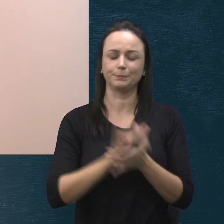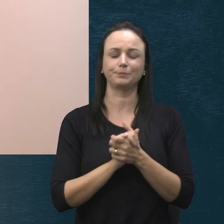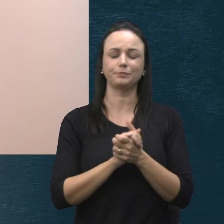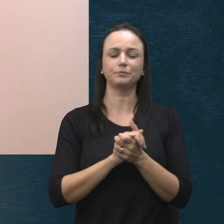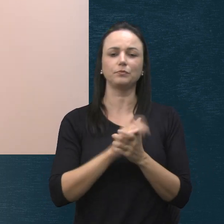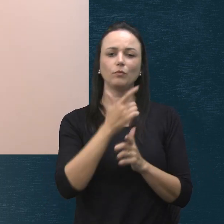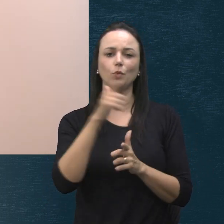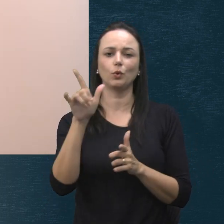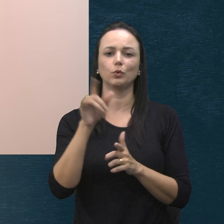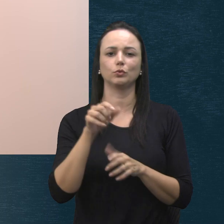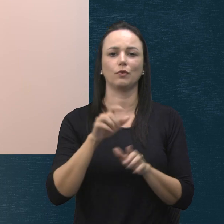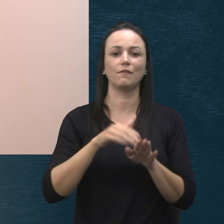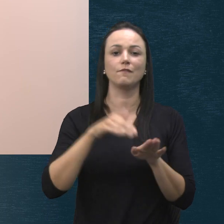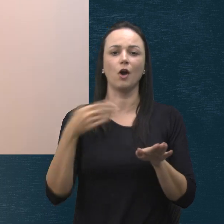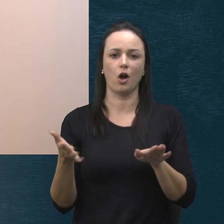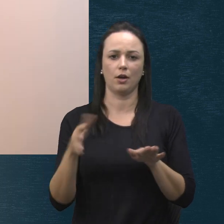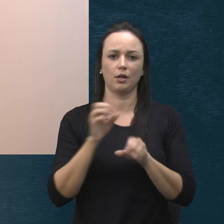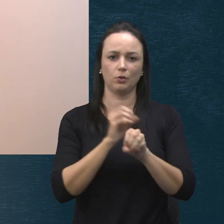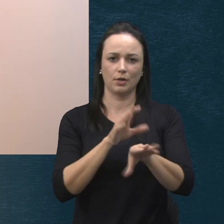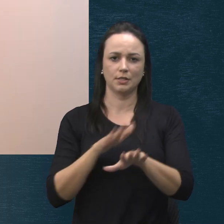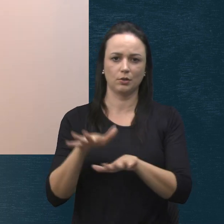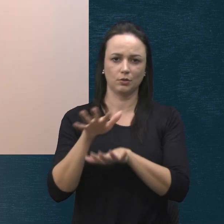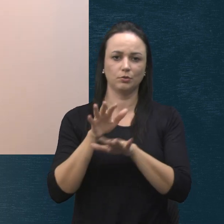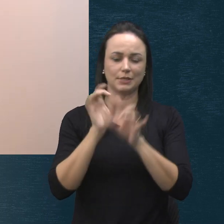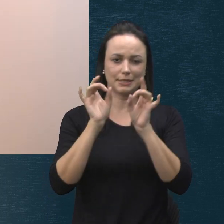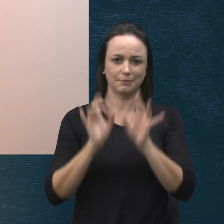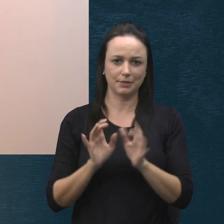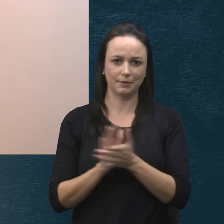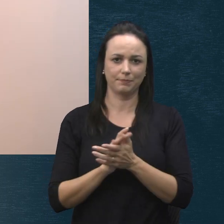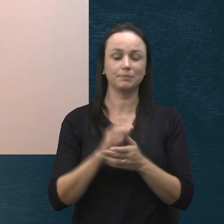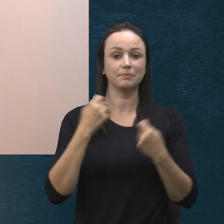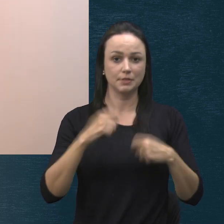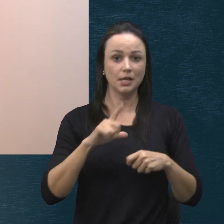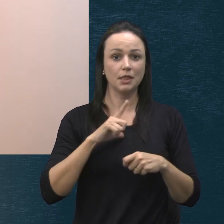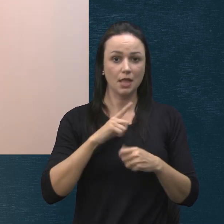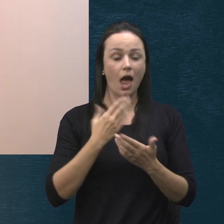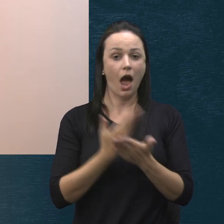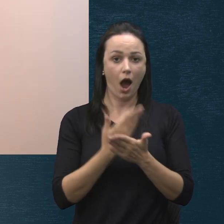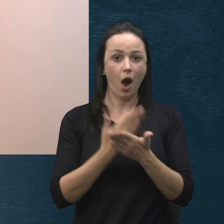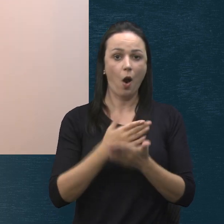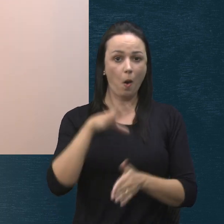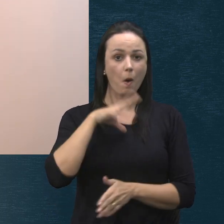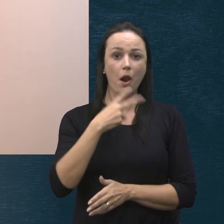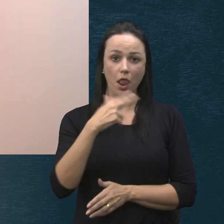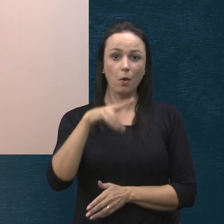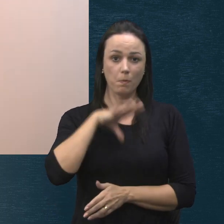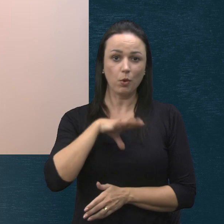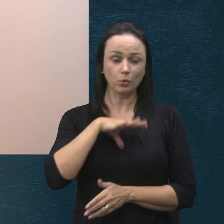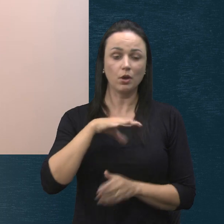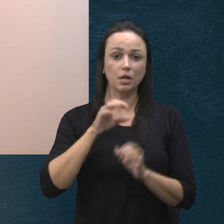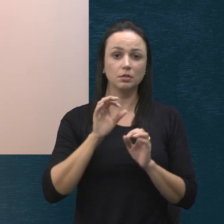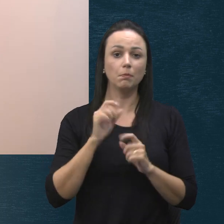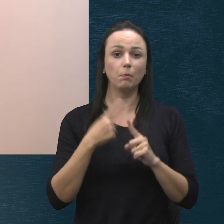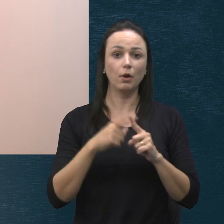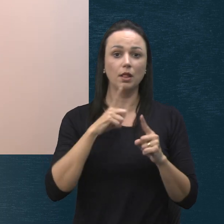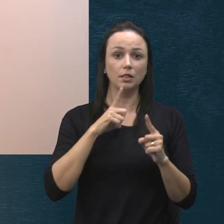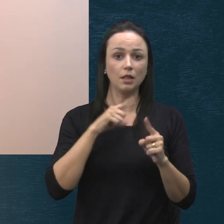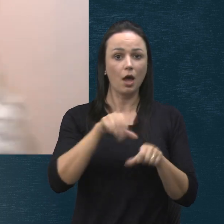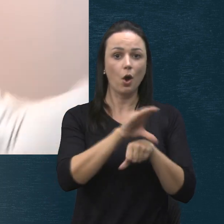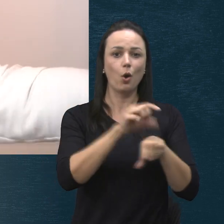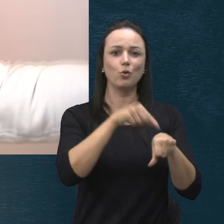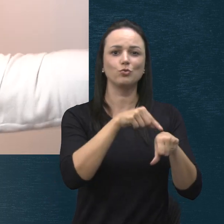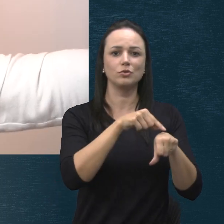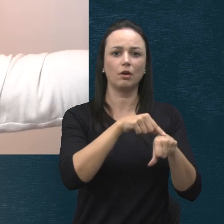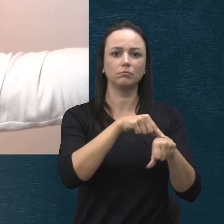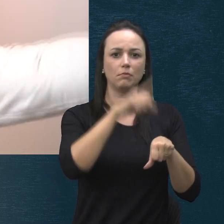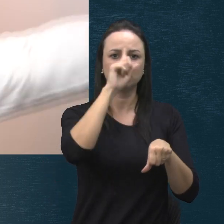aqui do campo da educação especial. Tem que ter aula de língua portuguesa. Tem que ter aula em português, porque está na Constituição. Ah, mas a